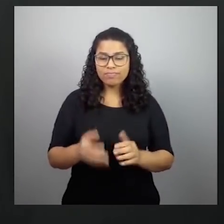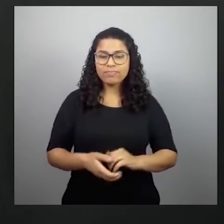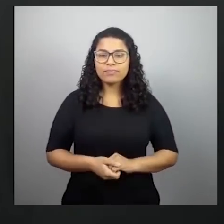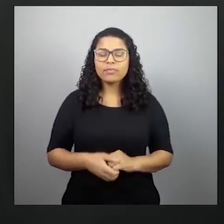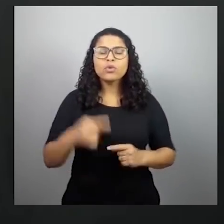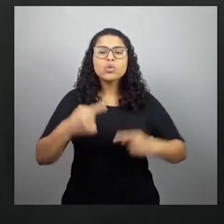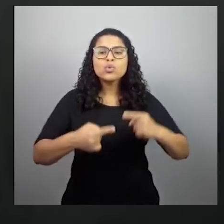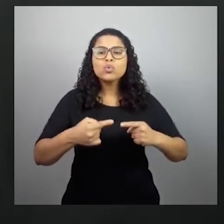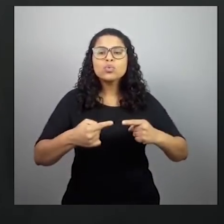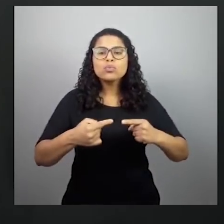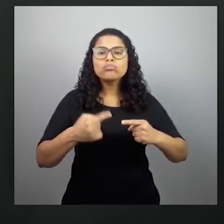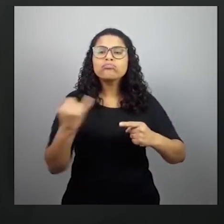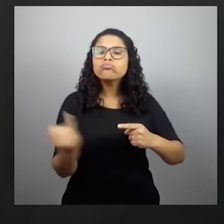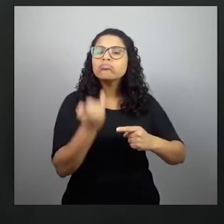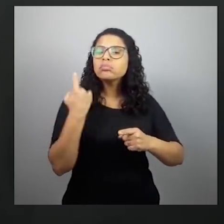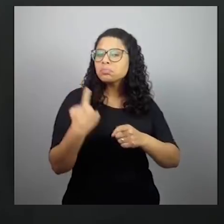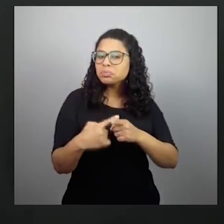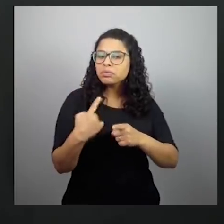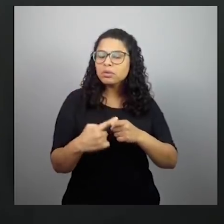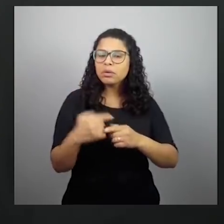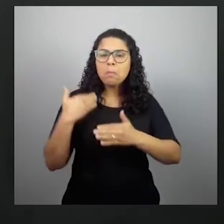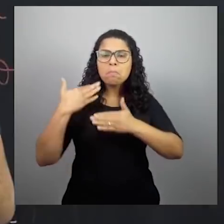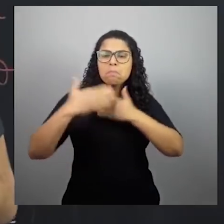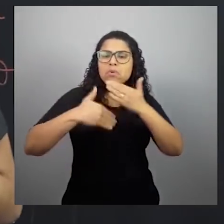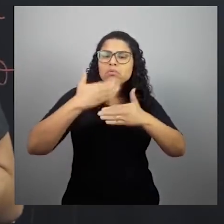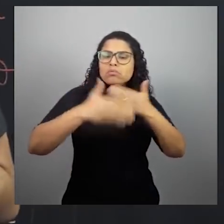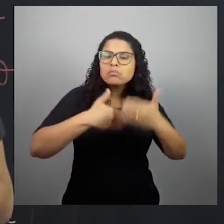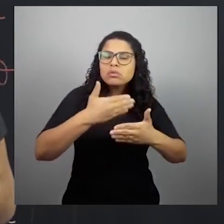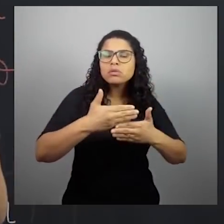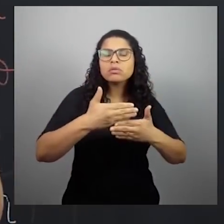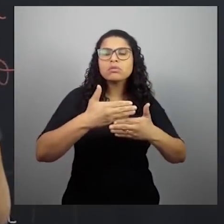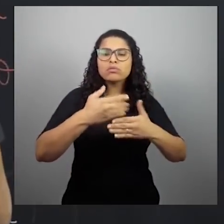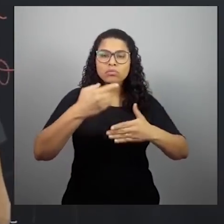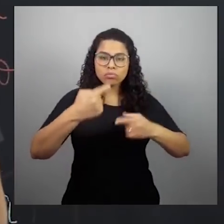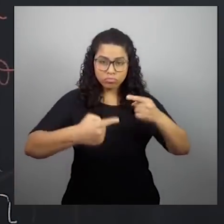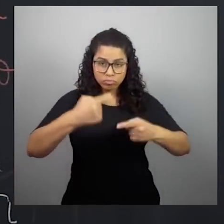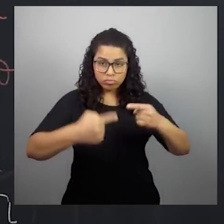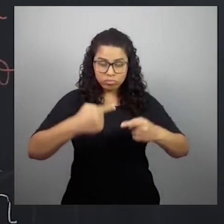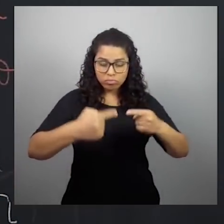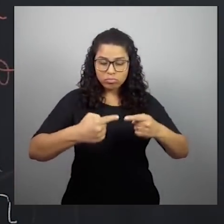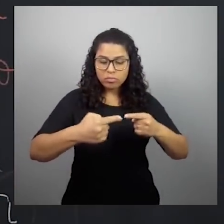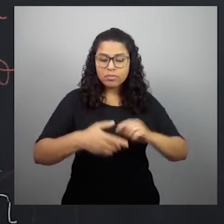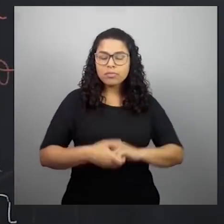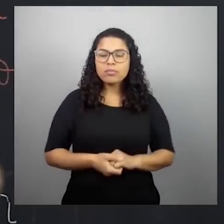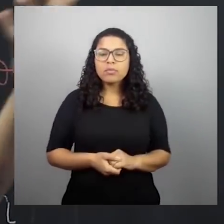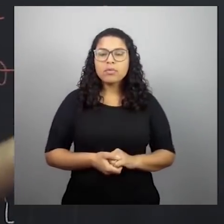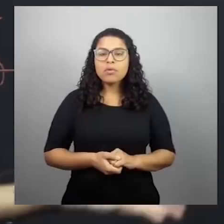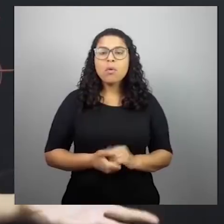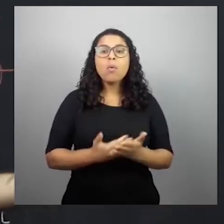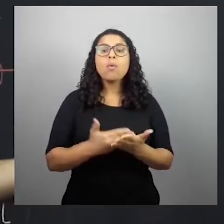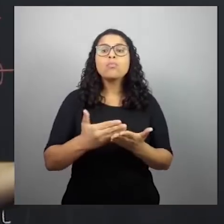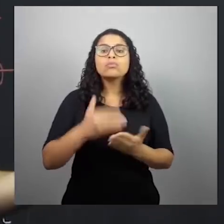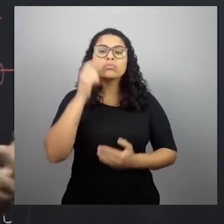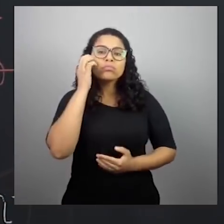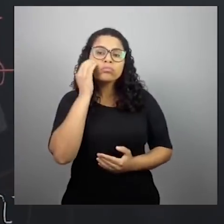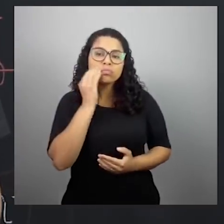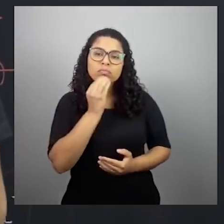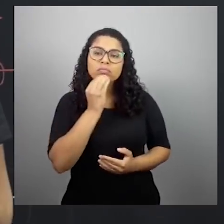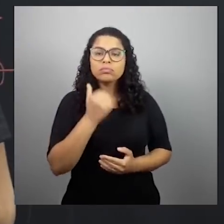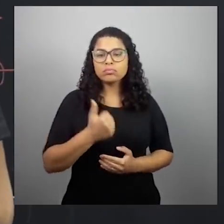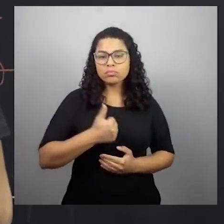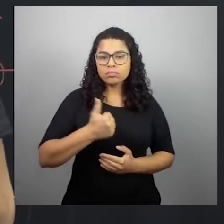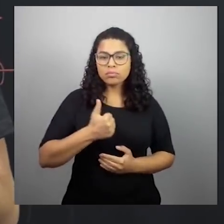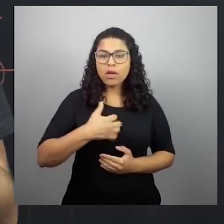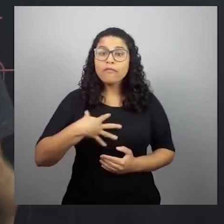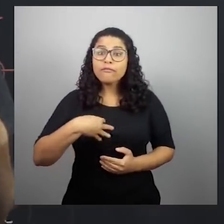o nosso processo de independência política, ele partiu da elite, partiu de Dom Pedro I, que era filho do antigo rei de